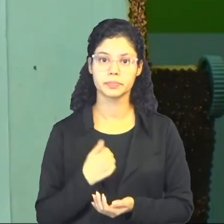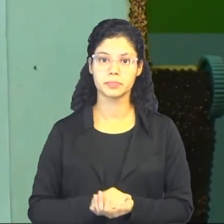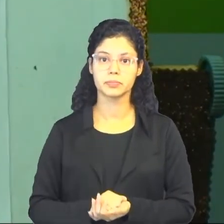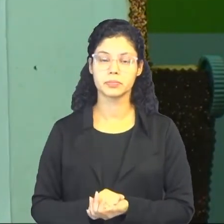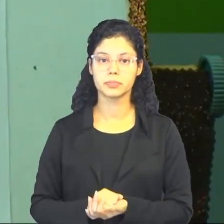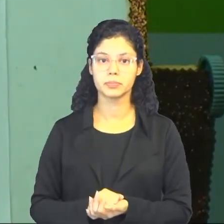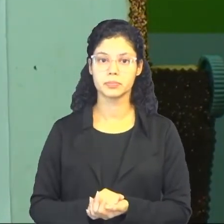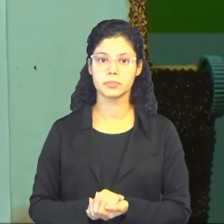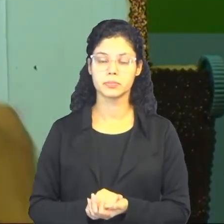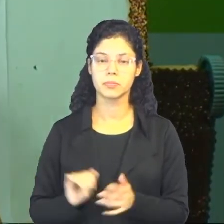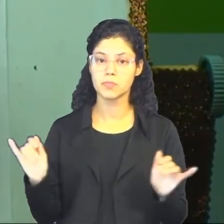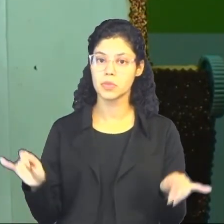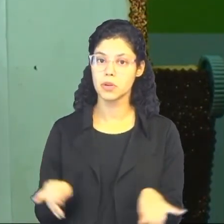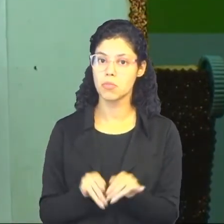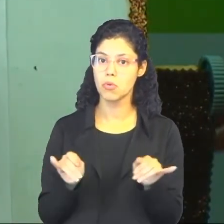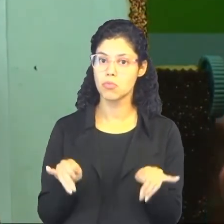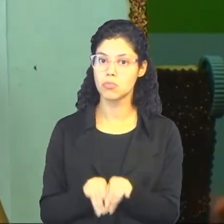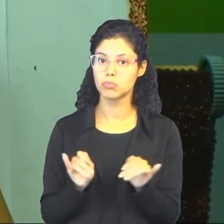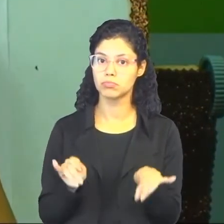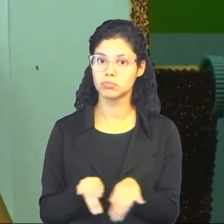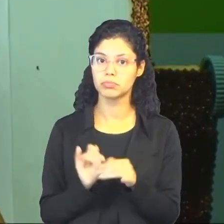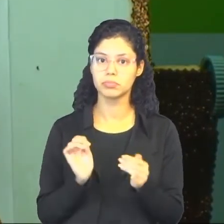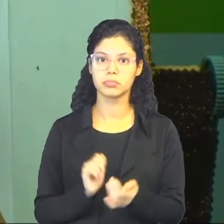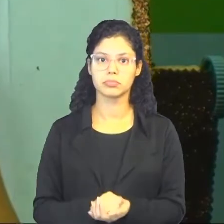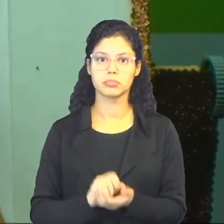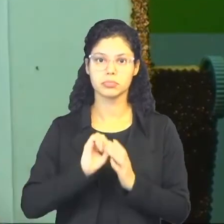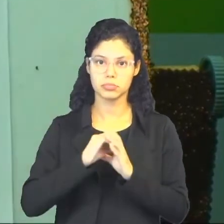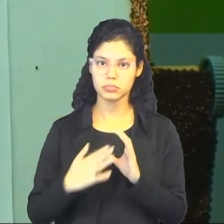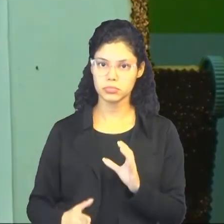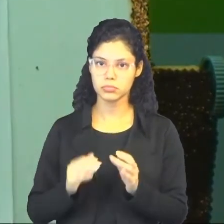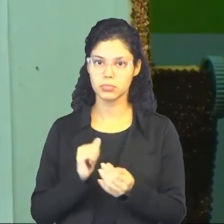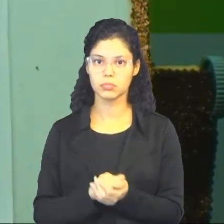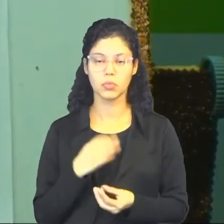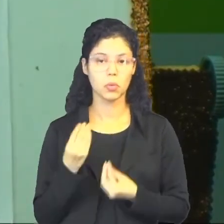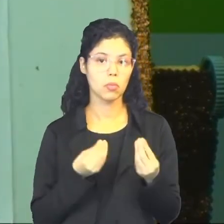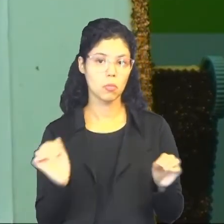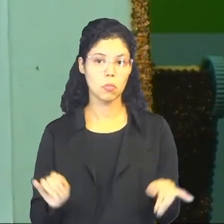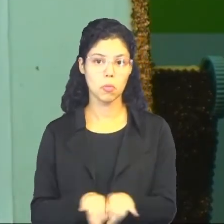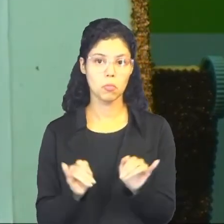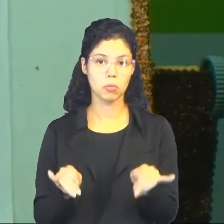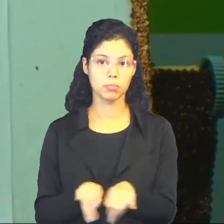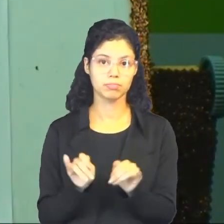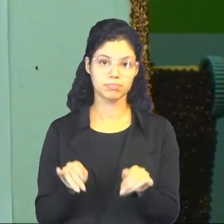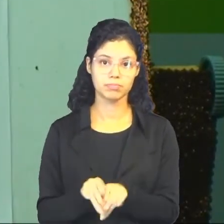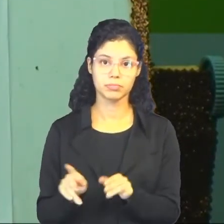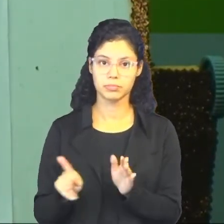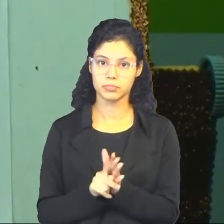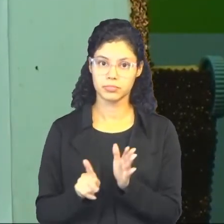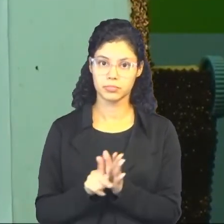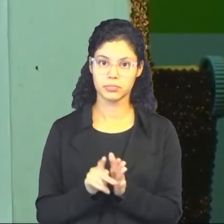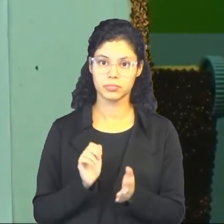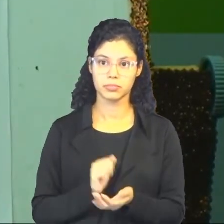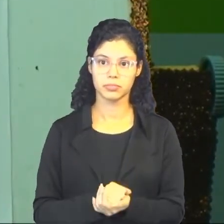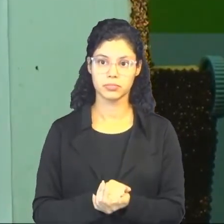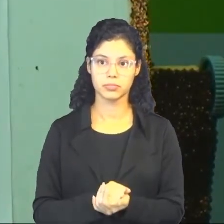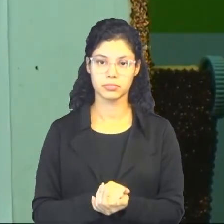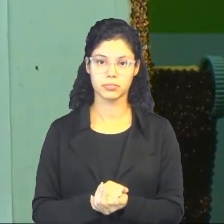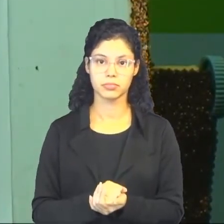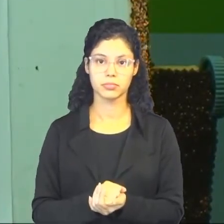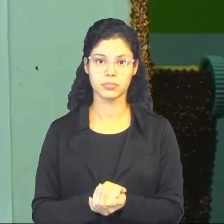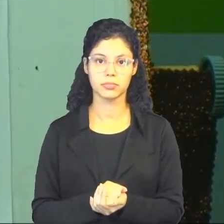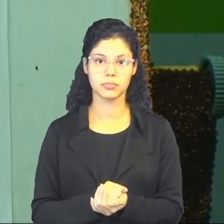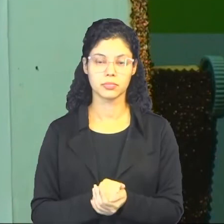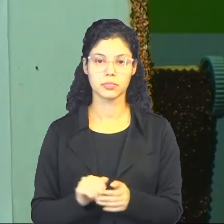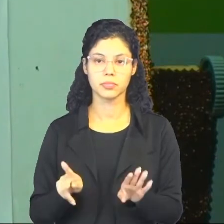seja boba então elas se caracteriza como boba ela própria se denomina dessa